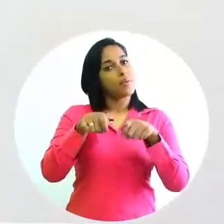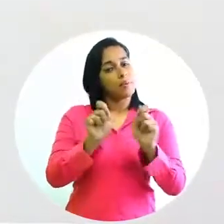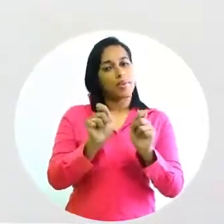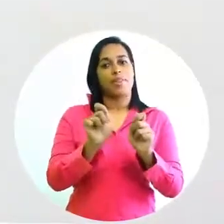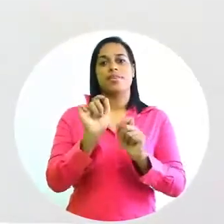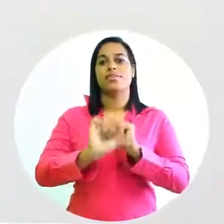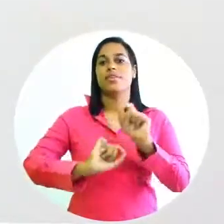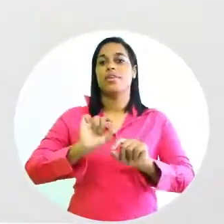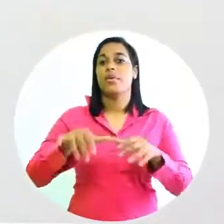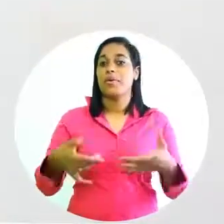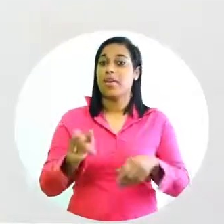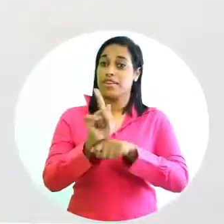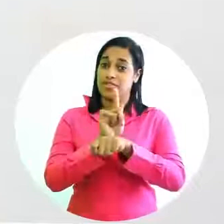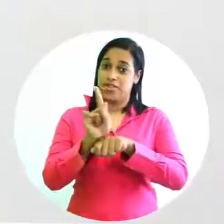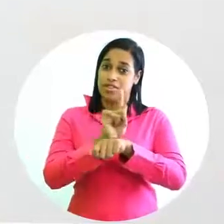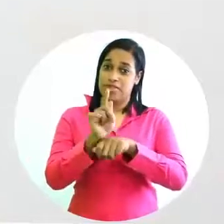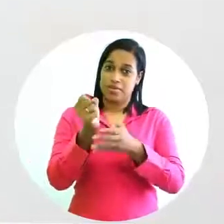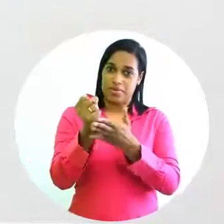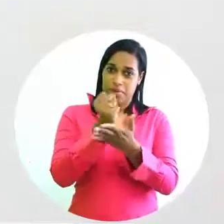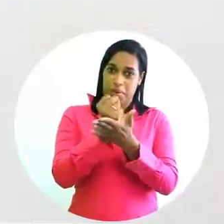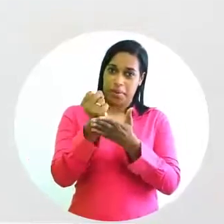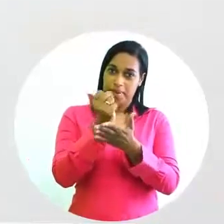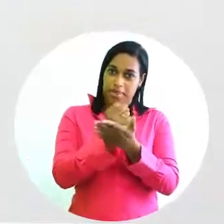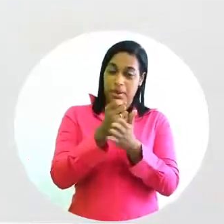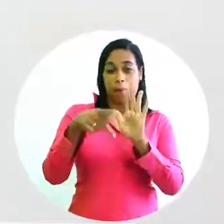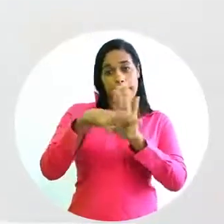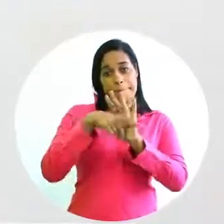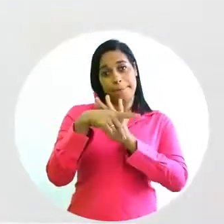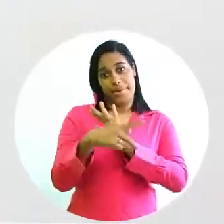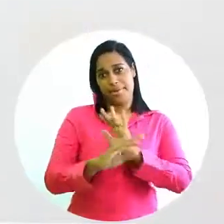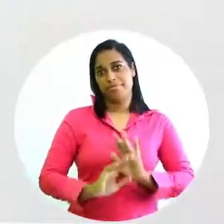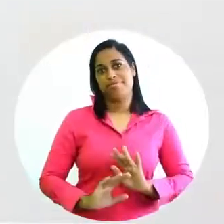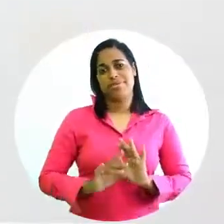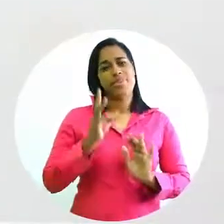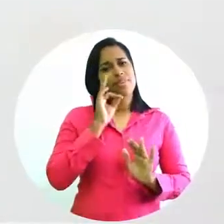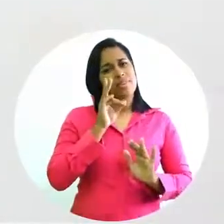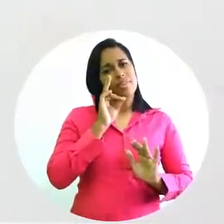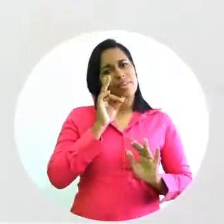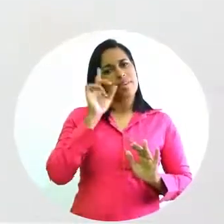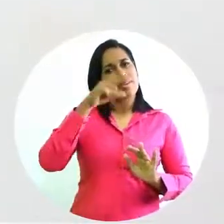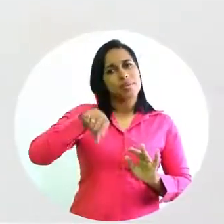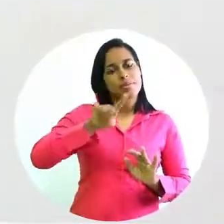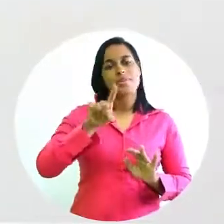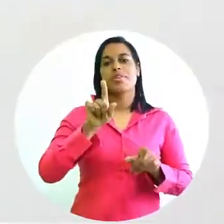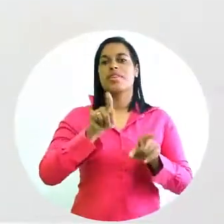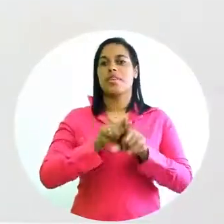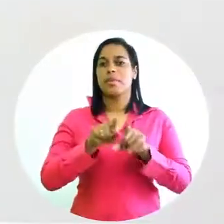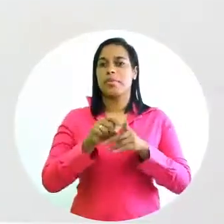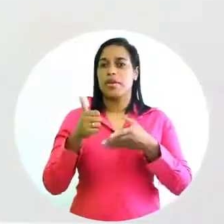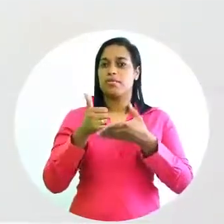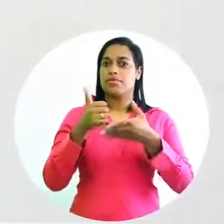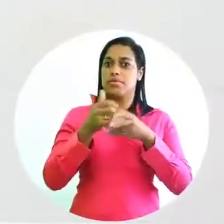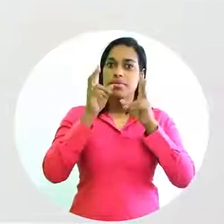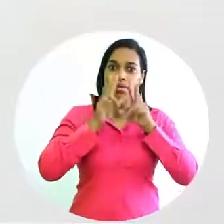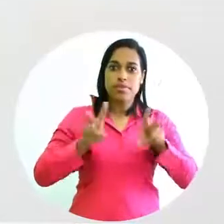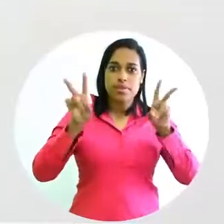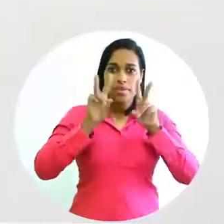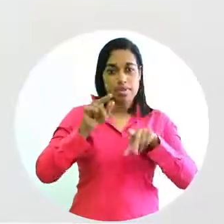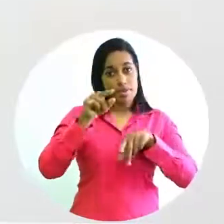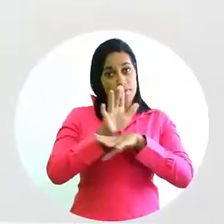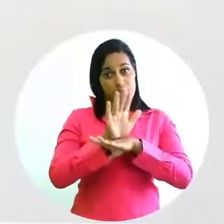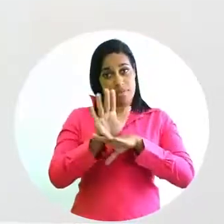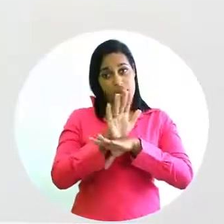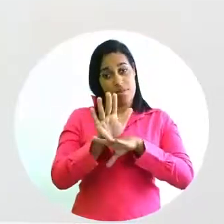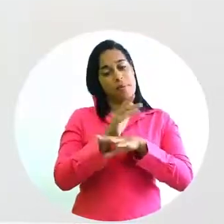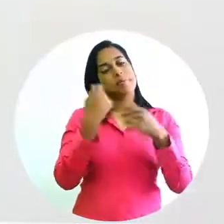competência, que é a gestão documental propriamente dita. E lembre que além de você assistir esse vídeo, você não